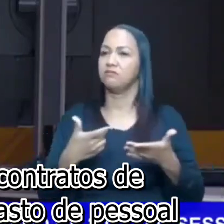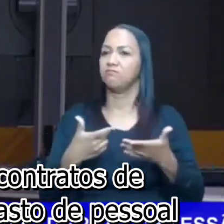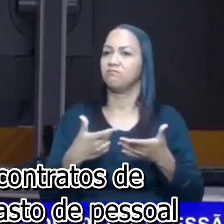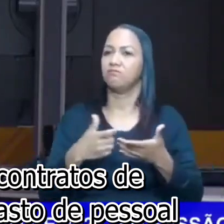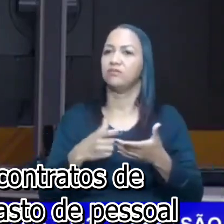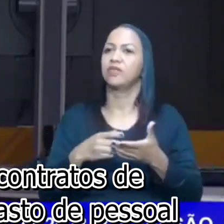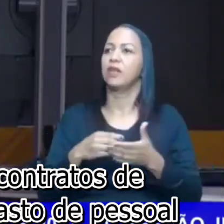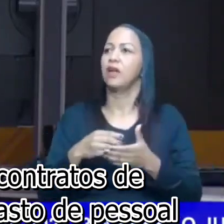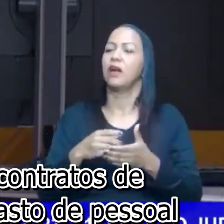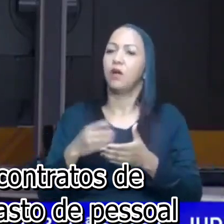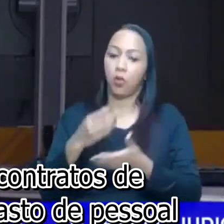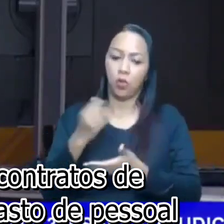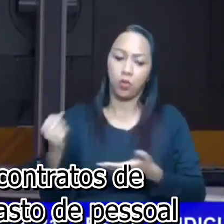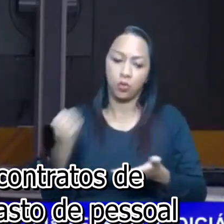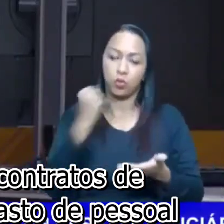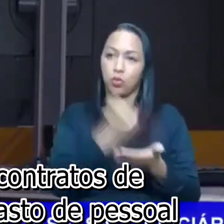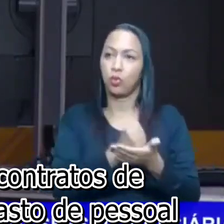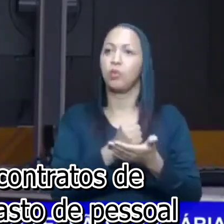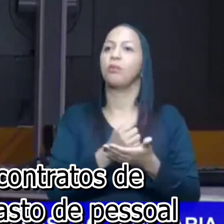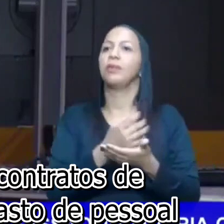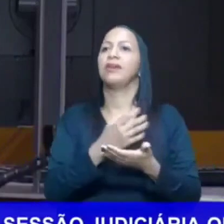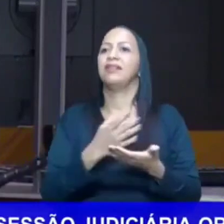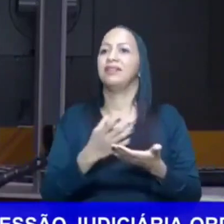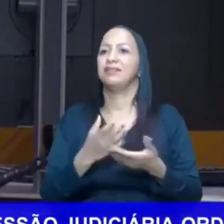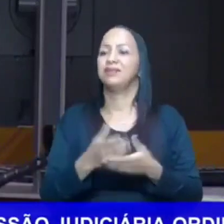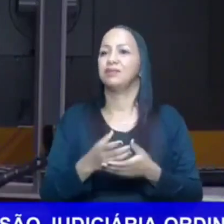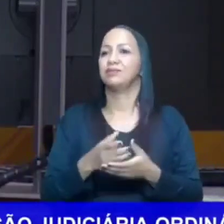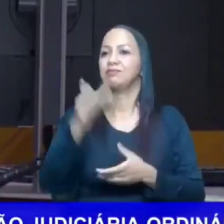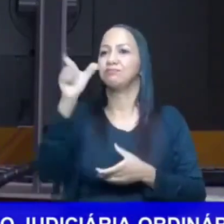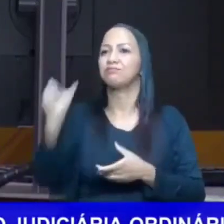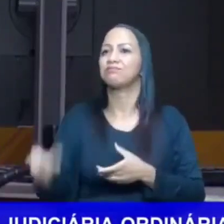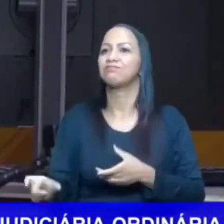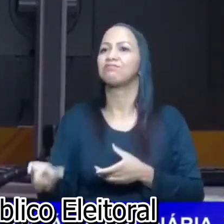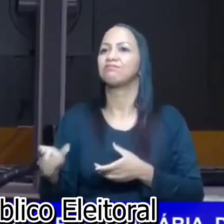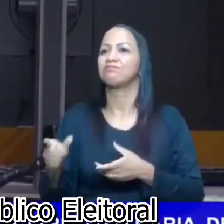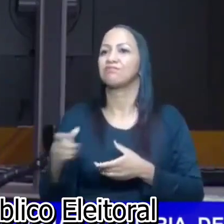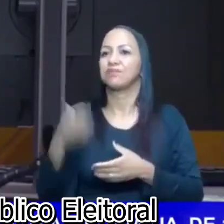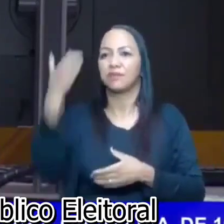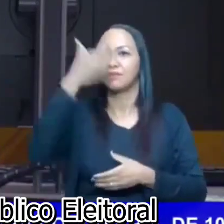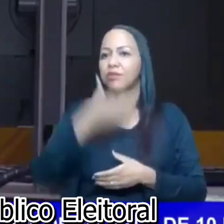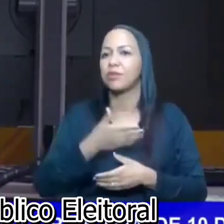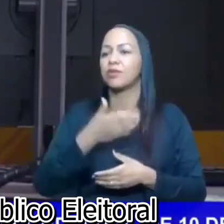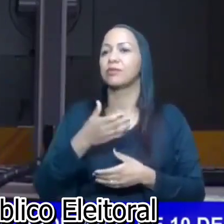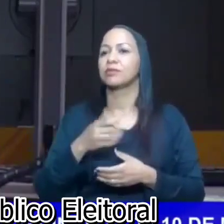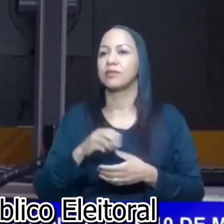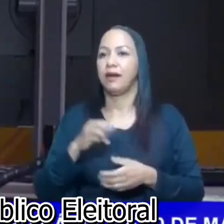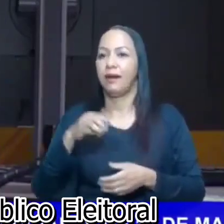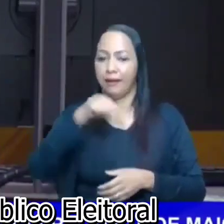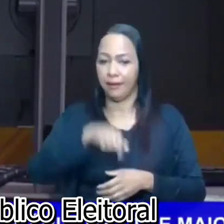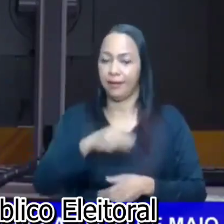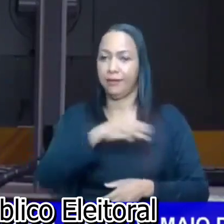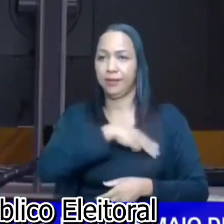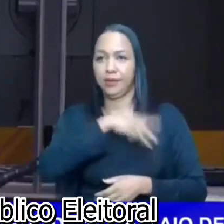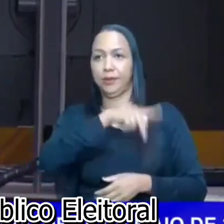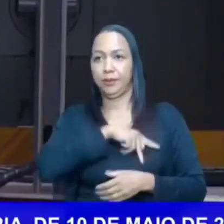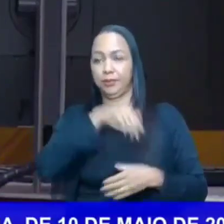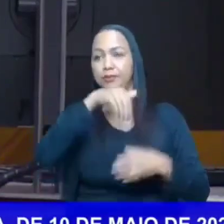efetiva documentação, gasto de pessoal sem a devida comprovação. E aqui o Ministério Público Eleitoral